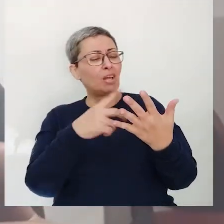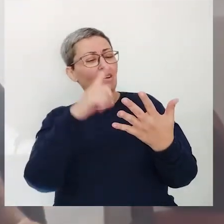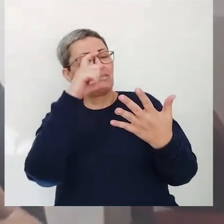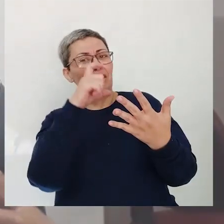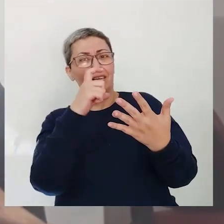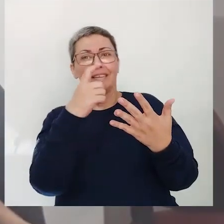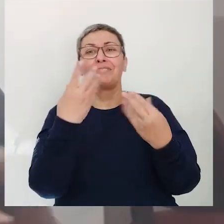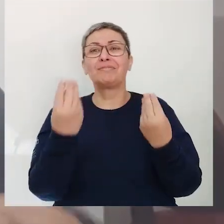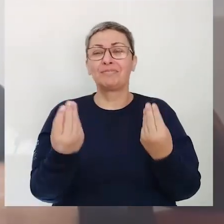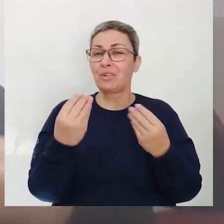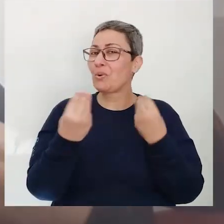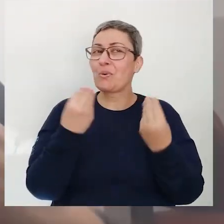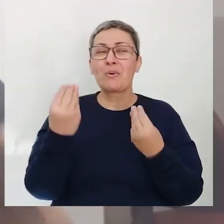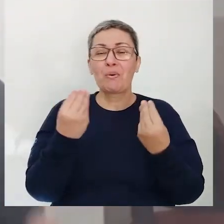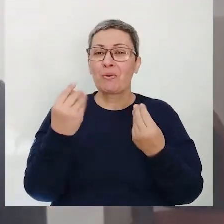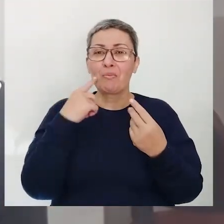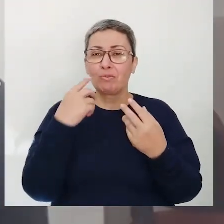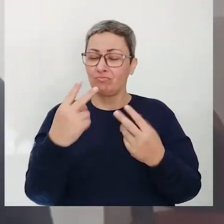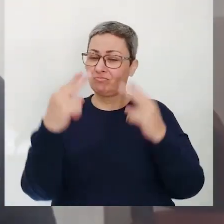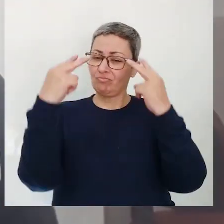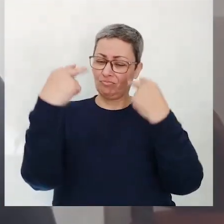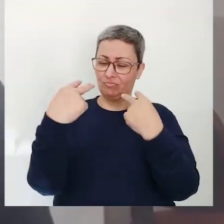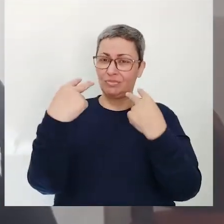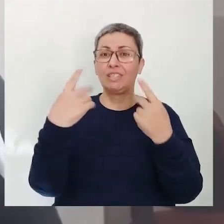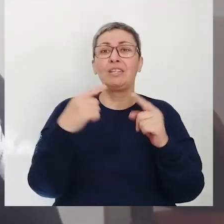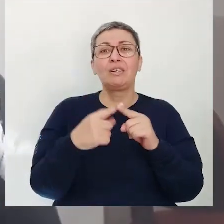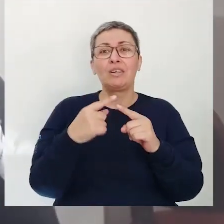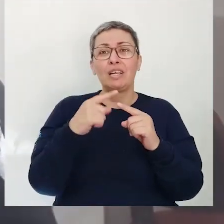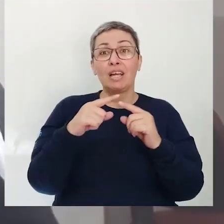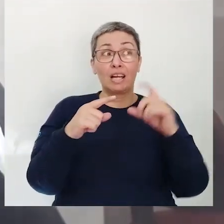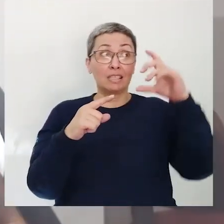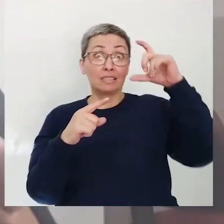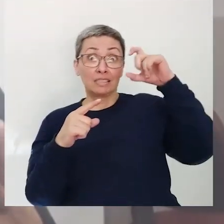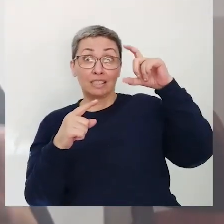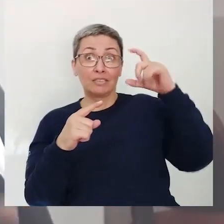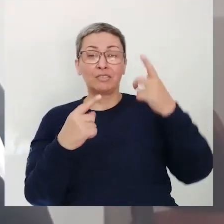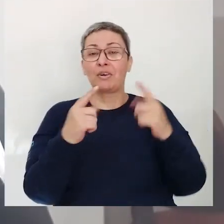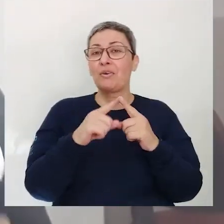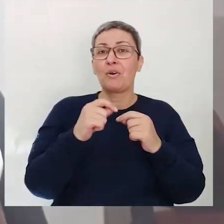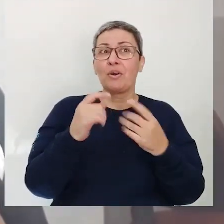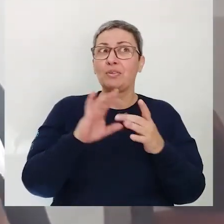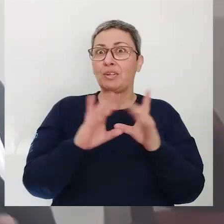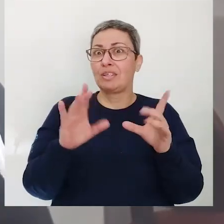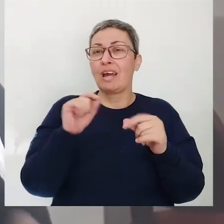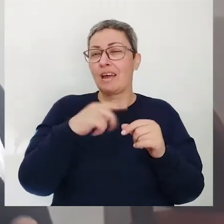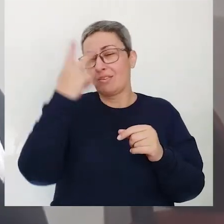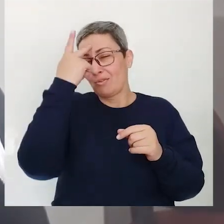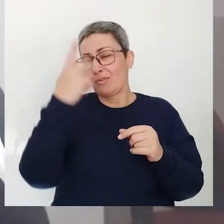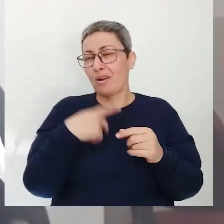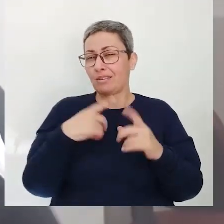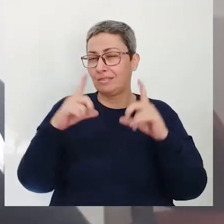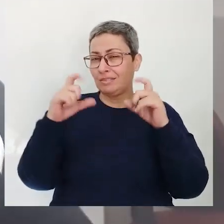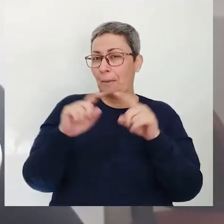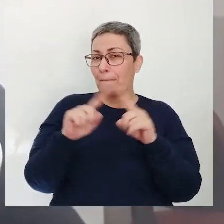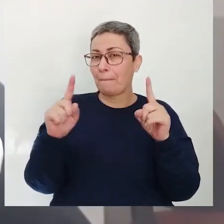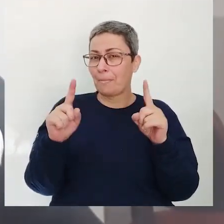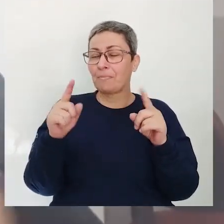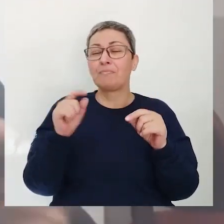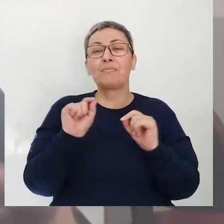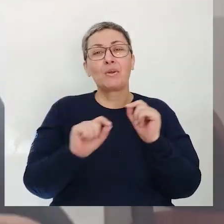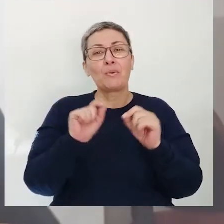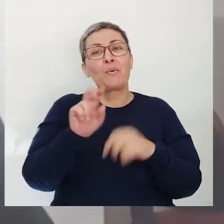vê, né? Como é que você se olha. As selfies, que não deixam de ser um autorretrato, só que